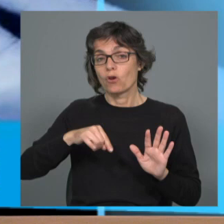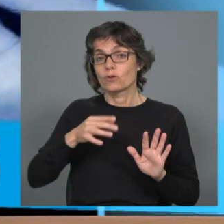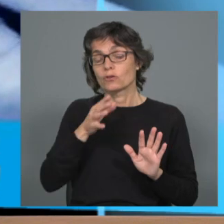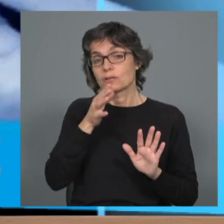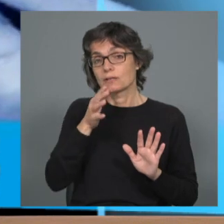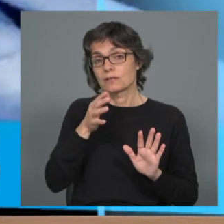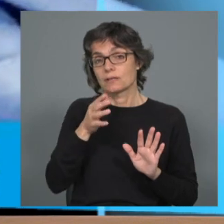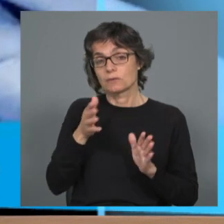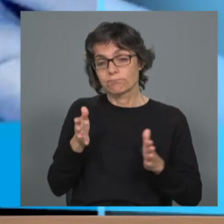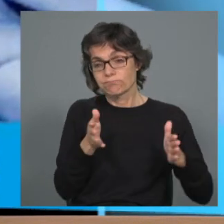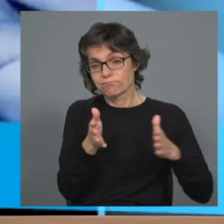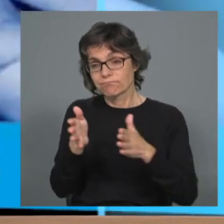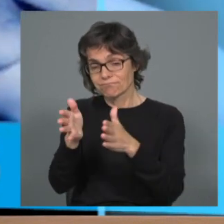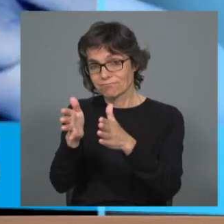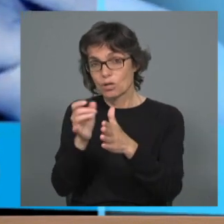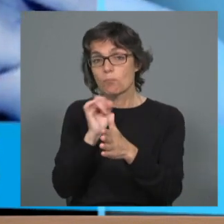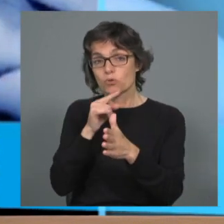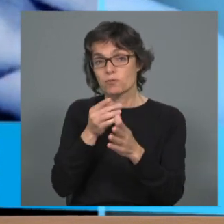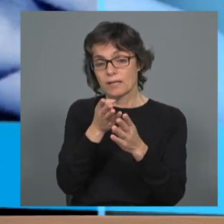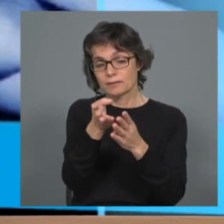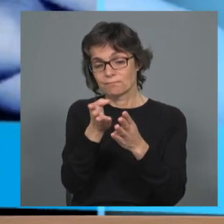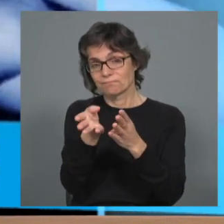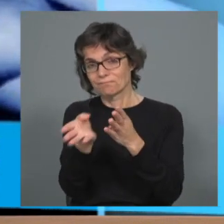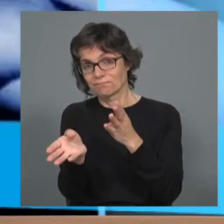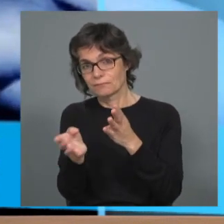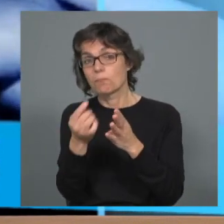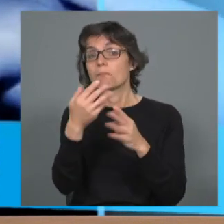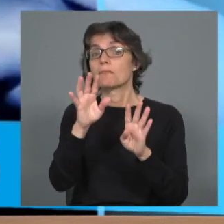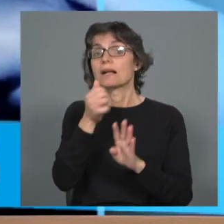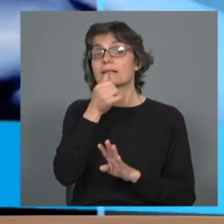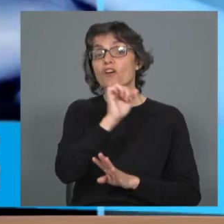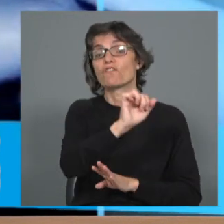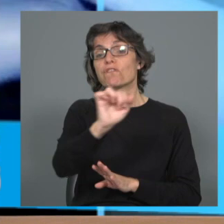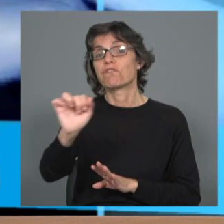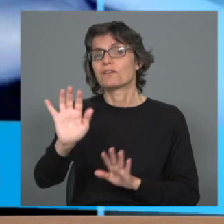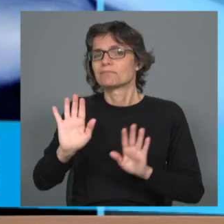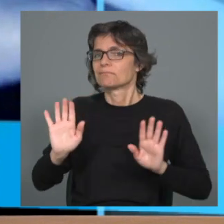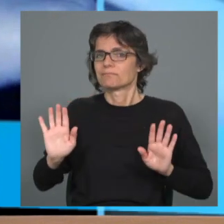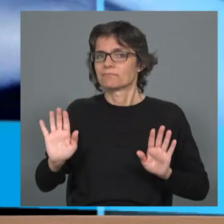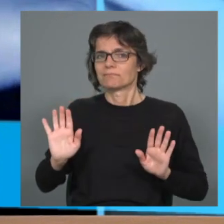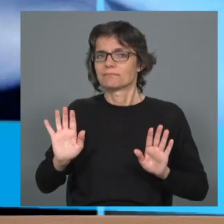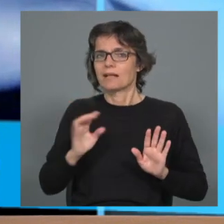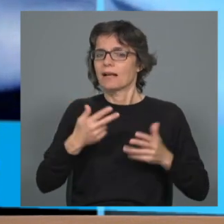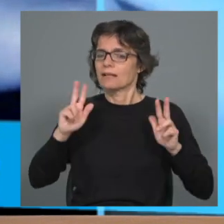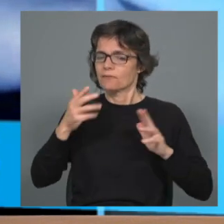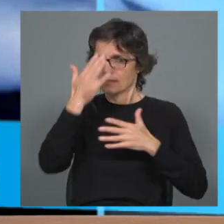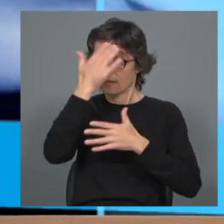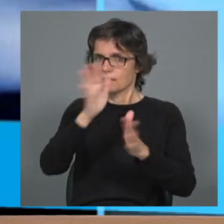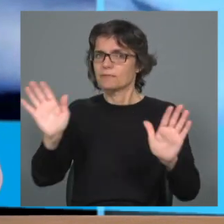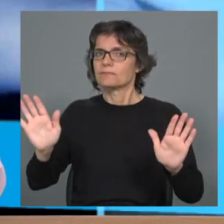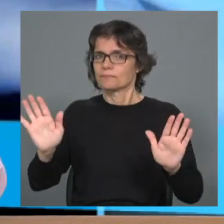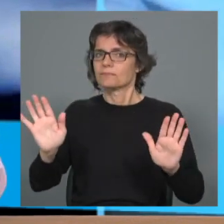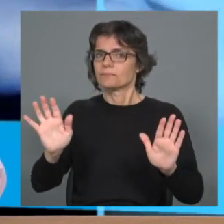caminhos. Cada mãe tem que ser livre para tomar as suas próprias